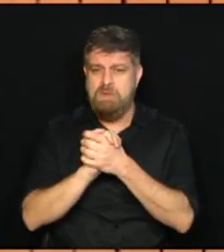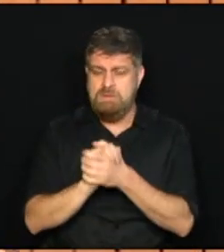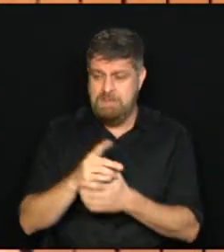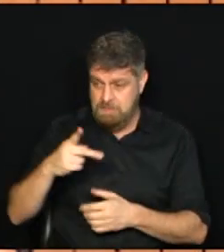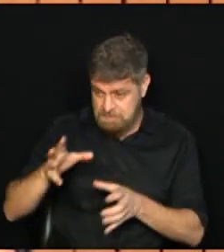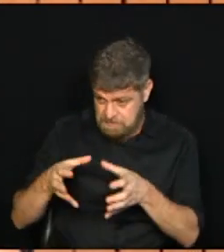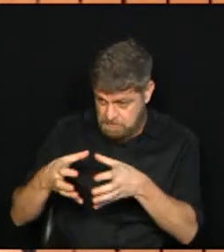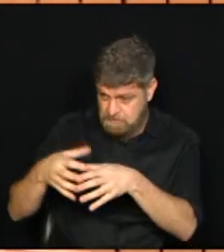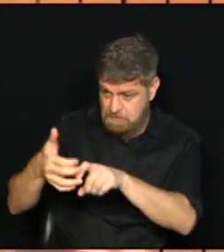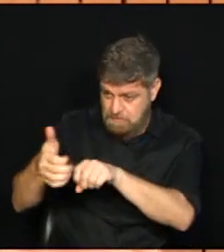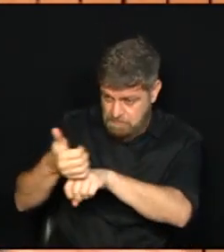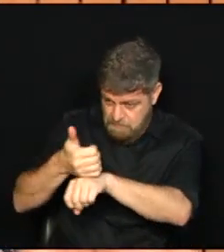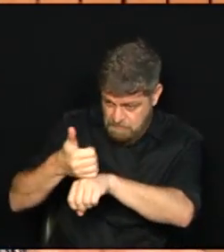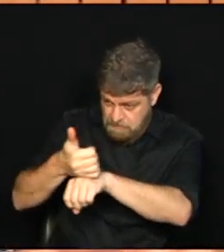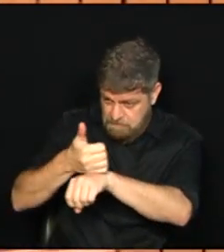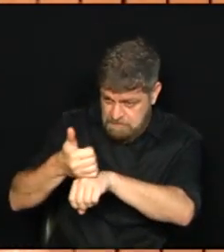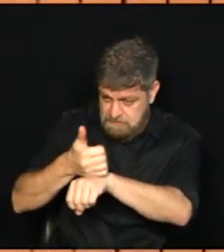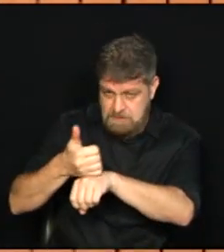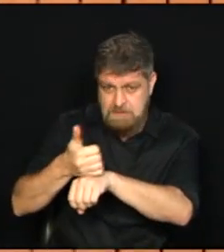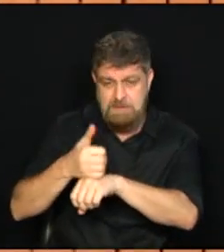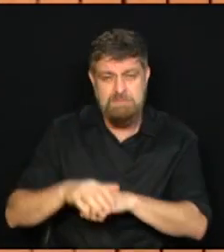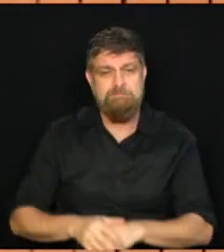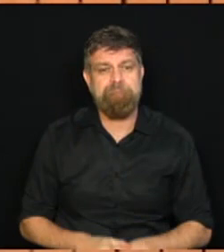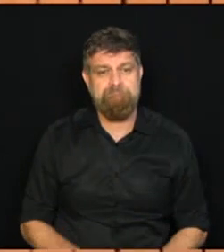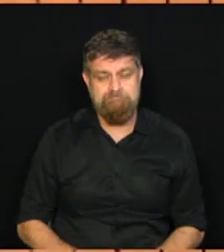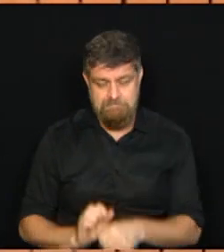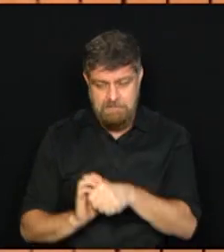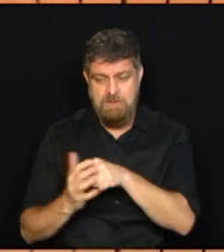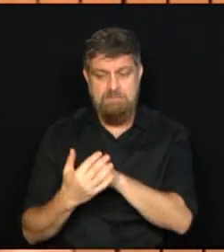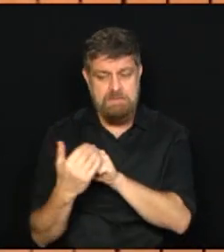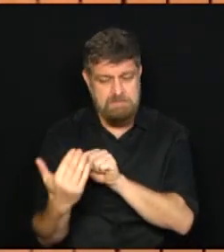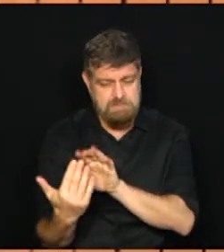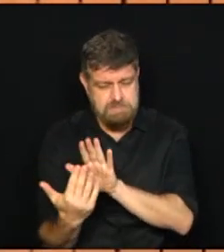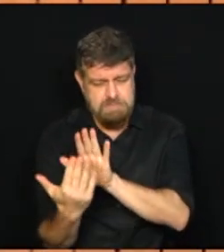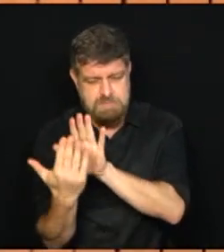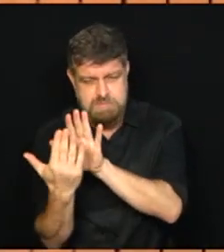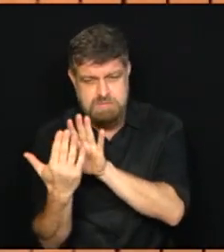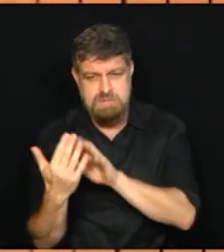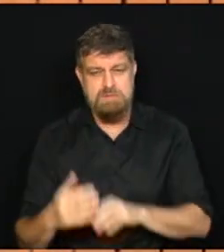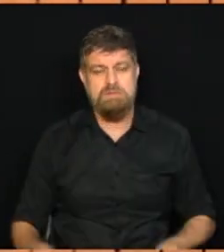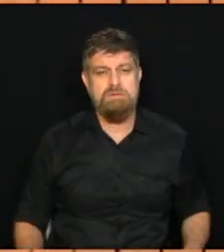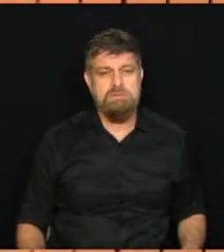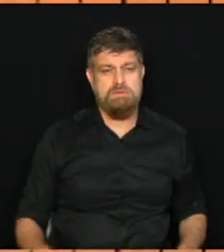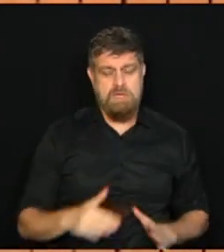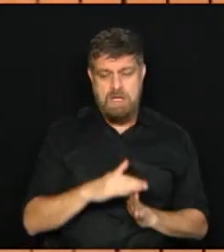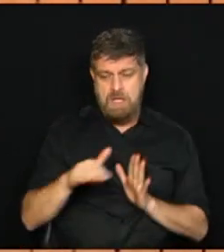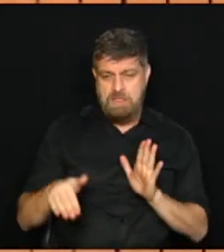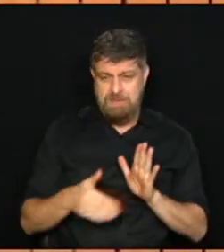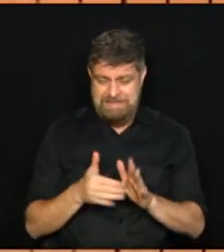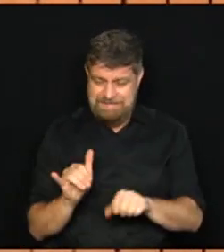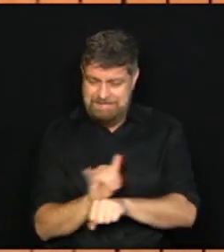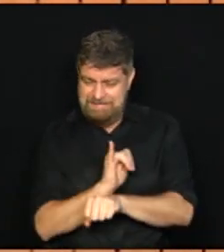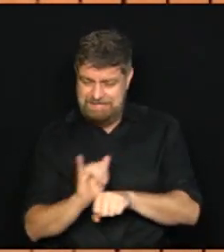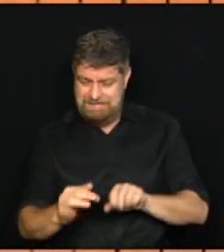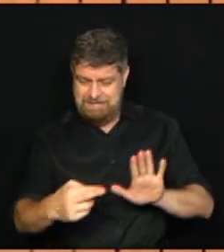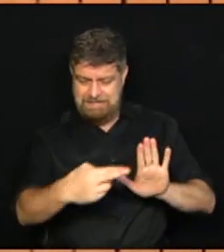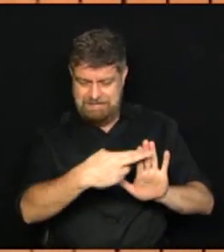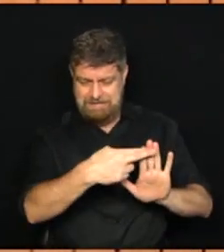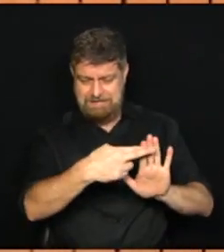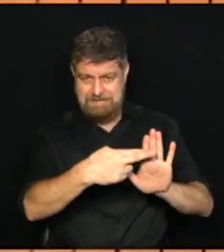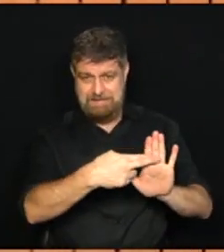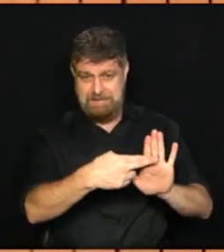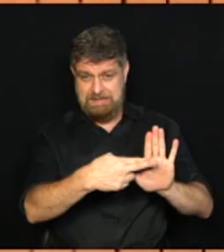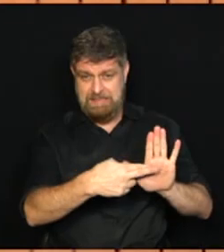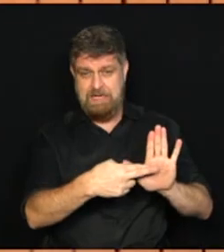na sua pessoa, pelo enfrentamento à Covid, todas as medidas